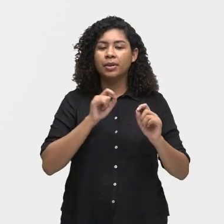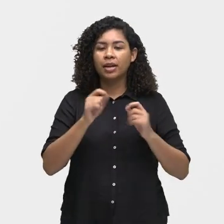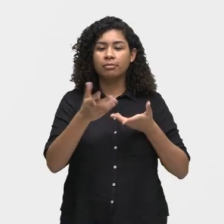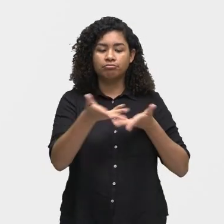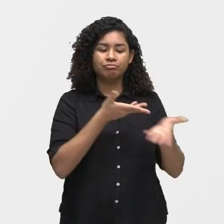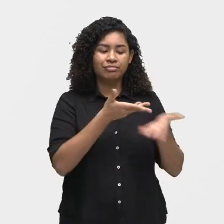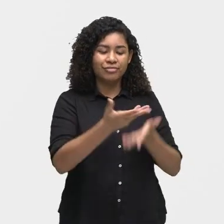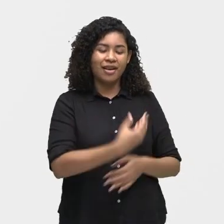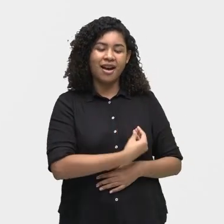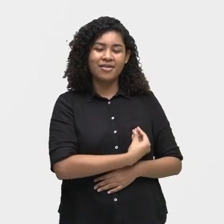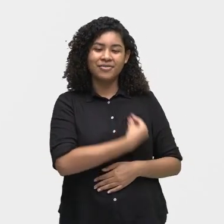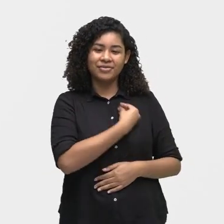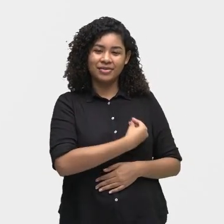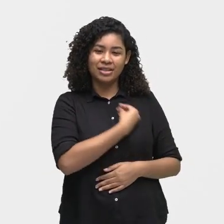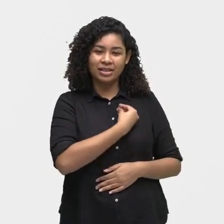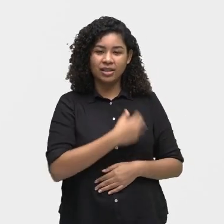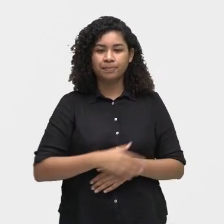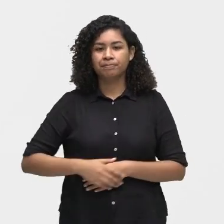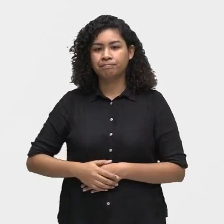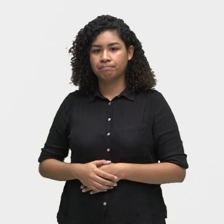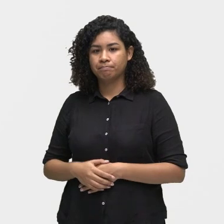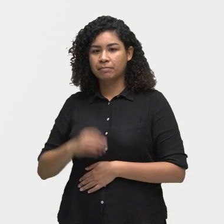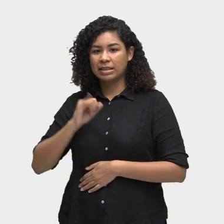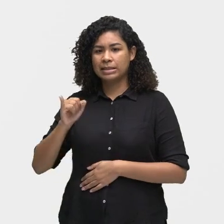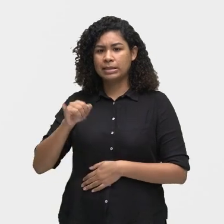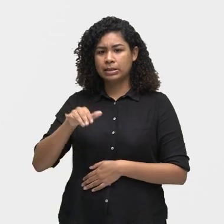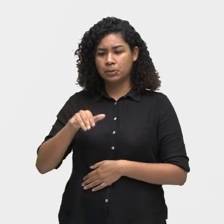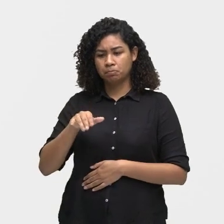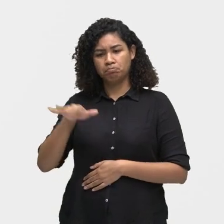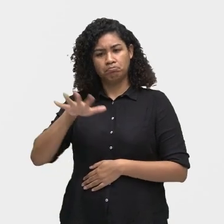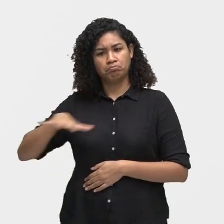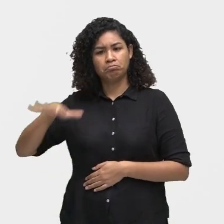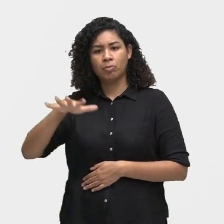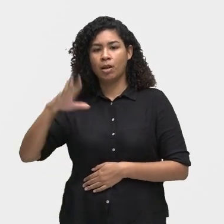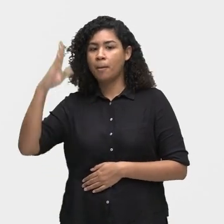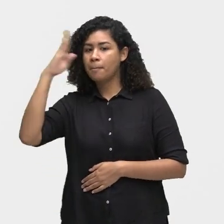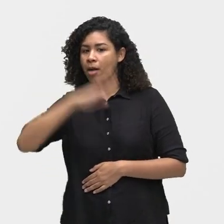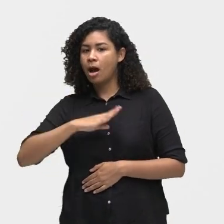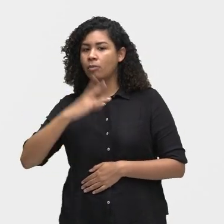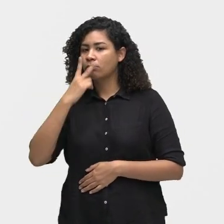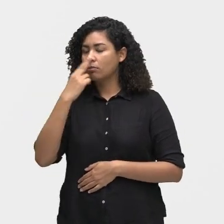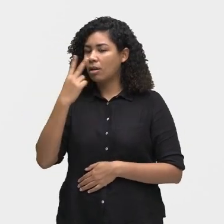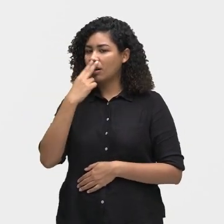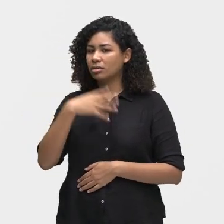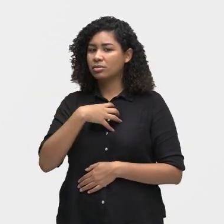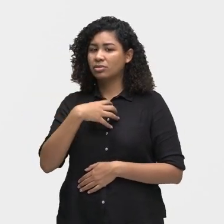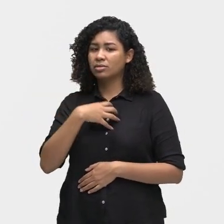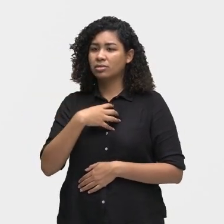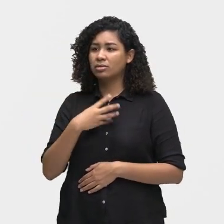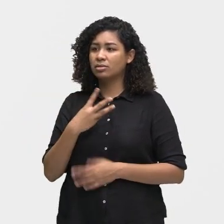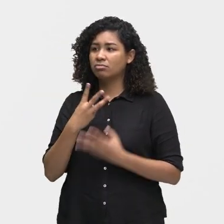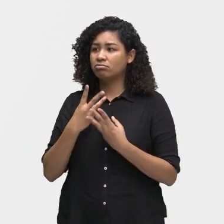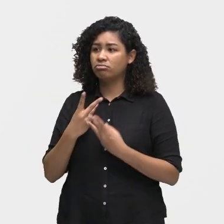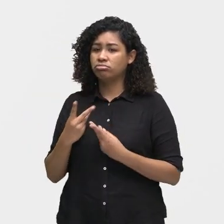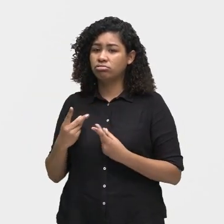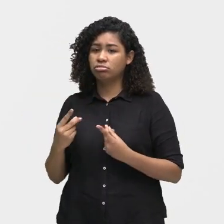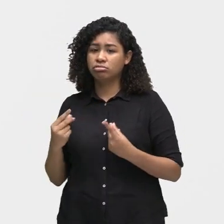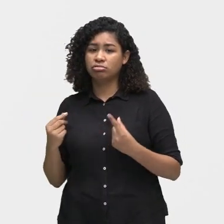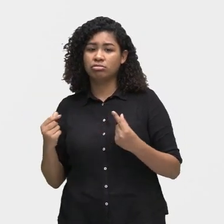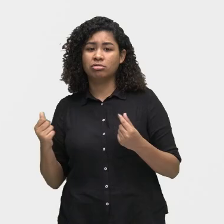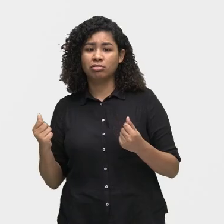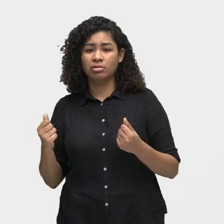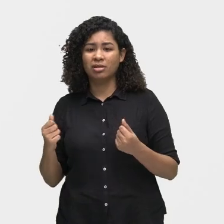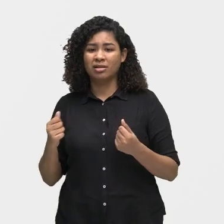de vida. Enquanto no campo do mal existe um esvaziamento de sentido, um campo de geração